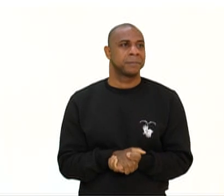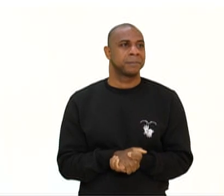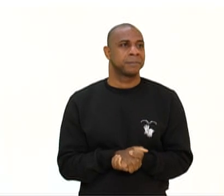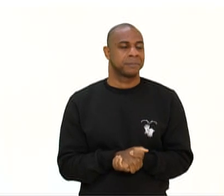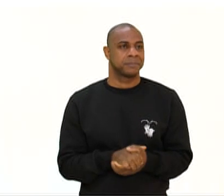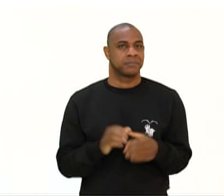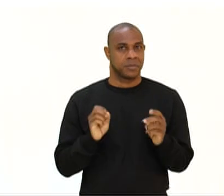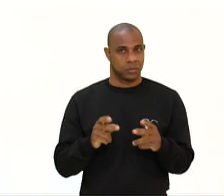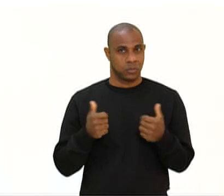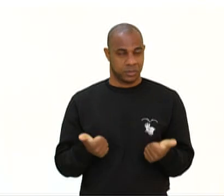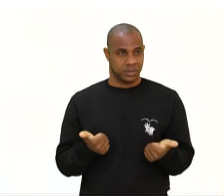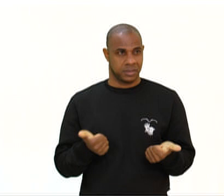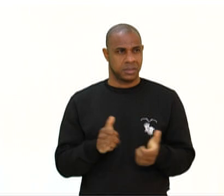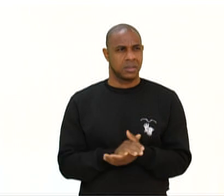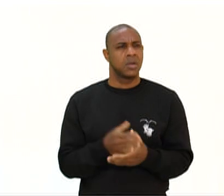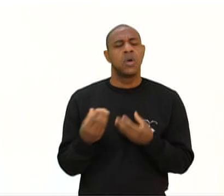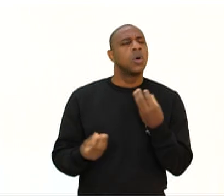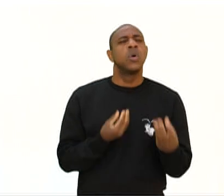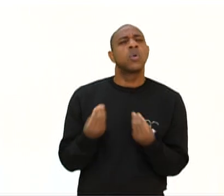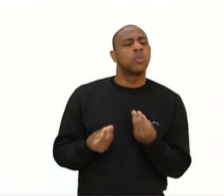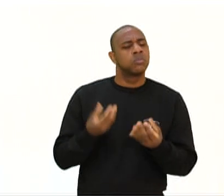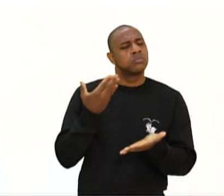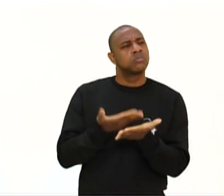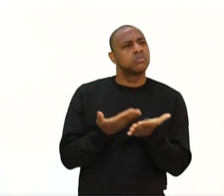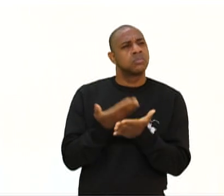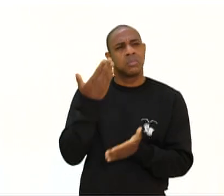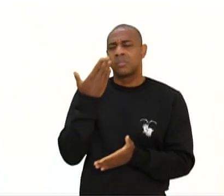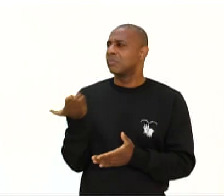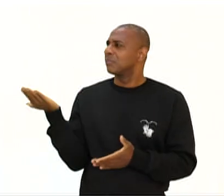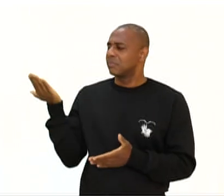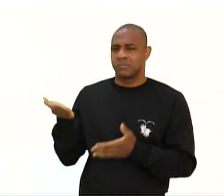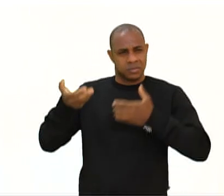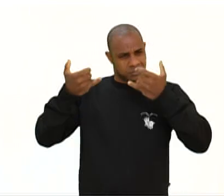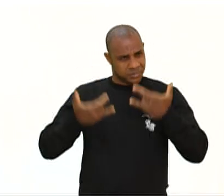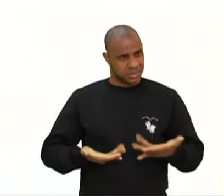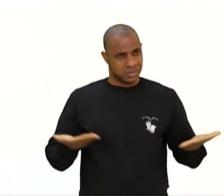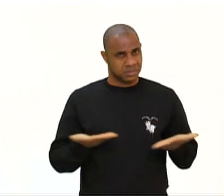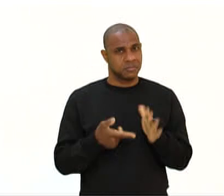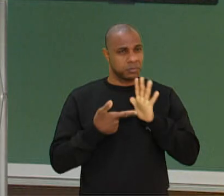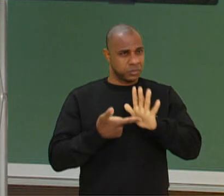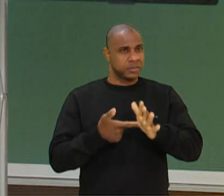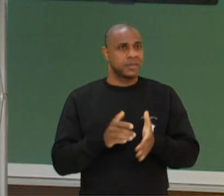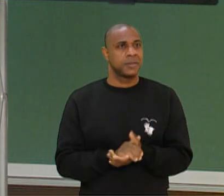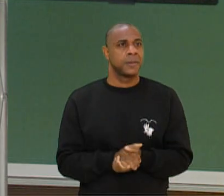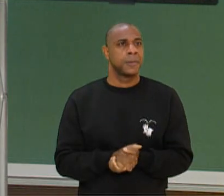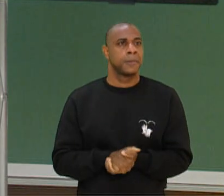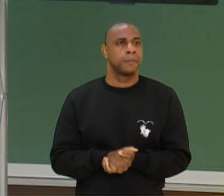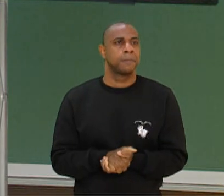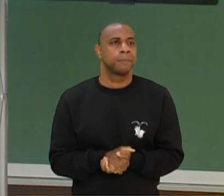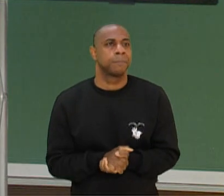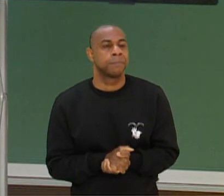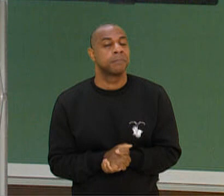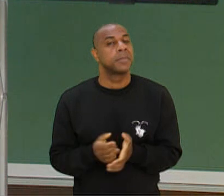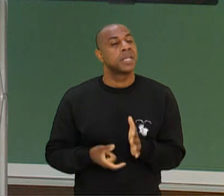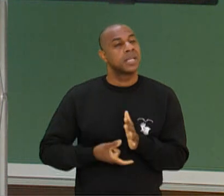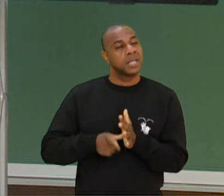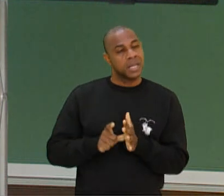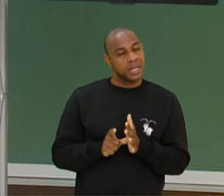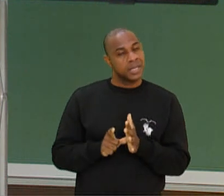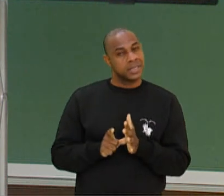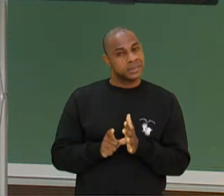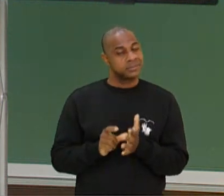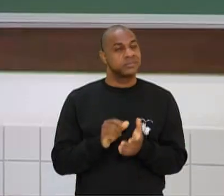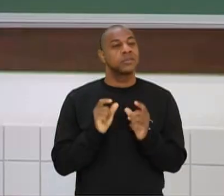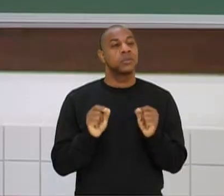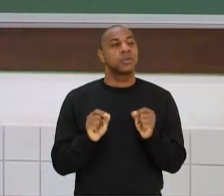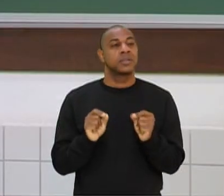much, ok? Como será isso, teacher? A teacher já vai mostrar para vocês, ok? Mas antes de mais